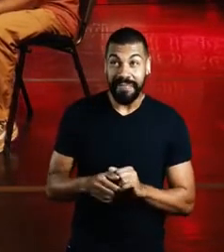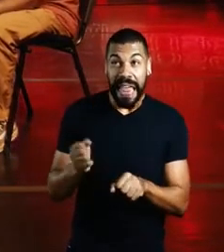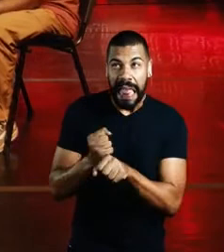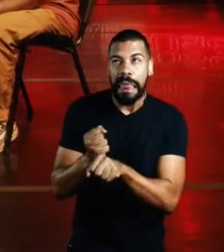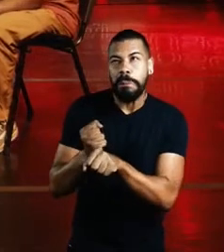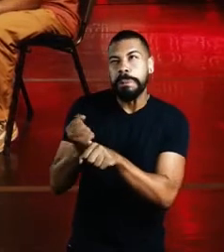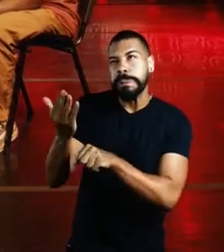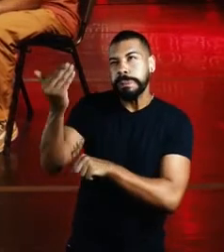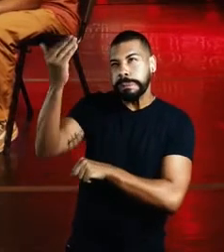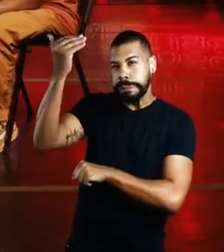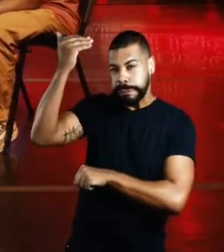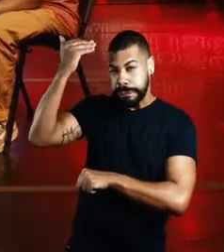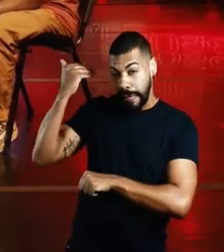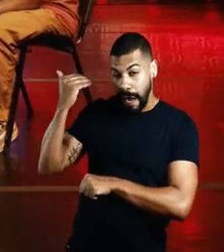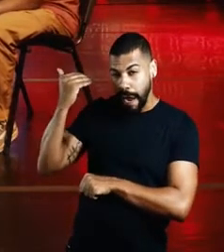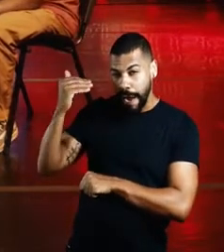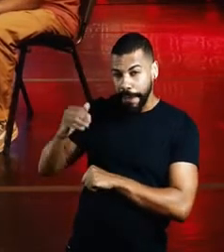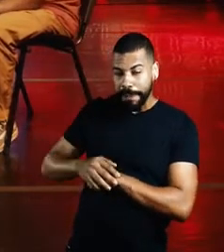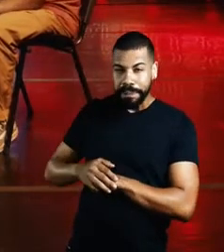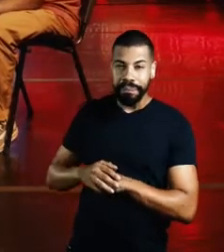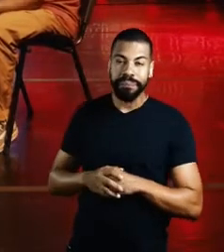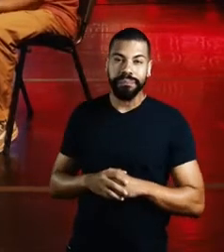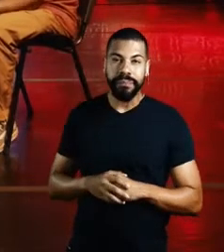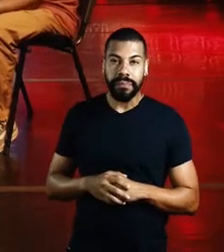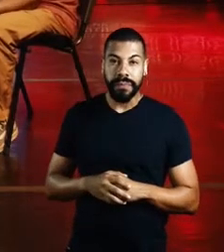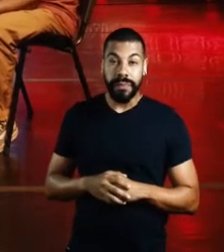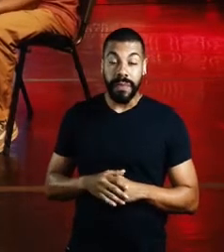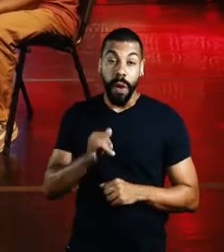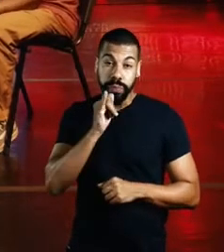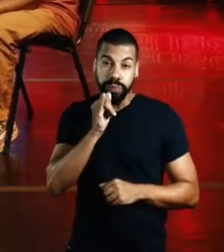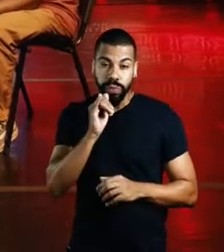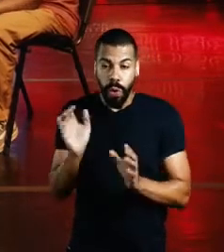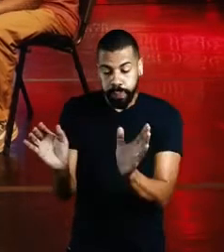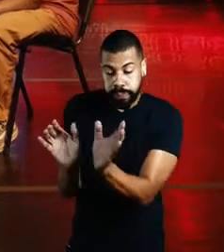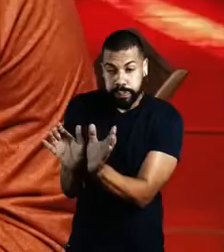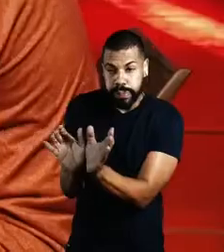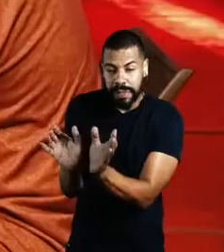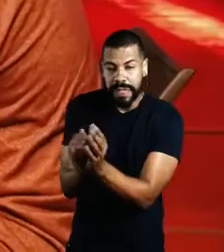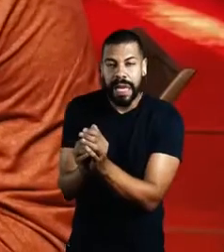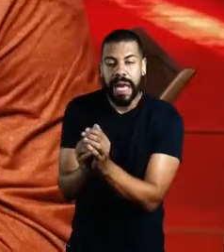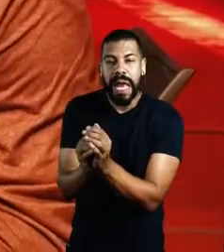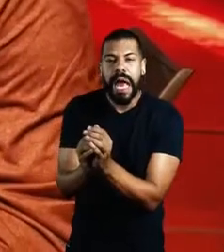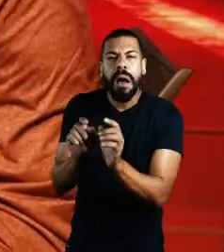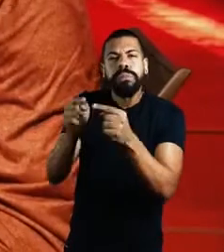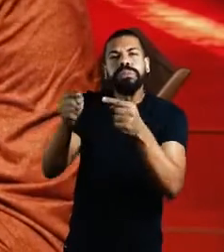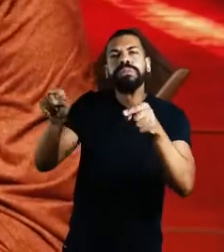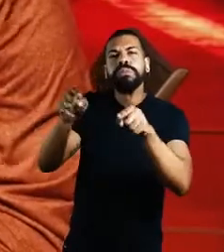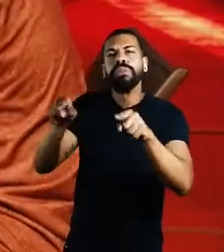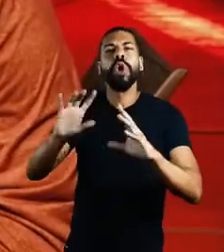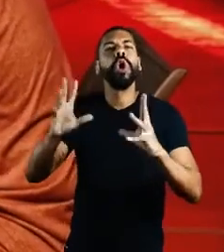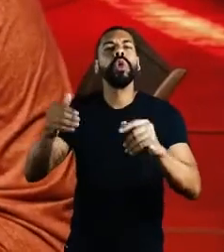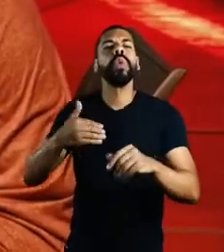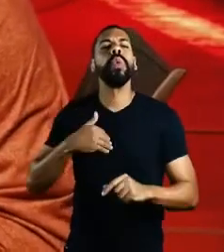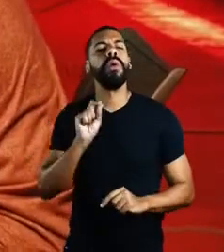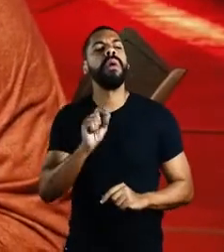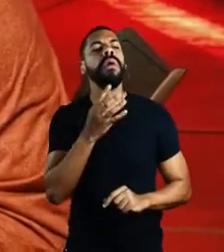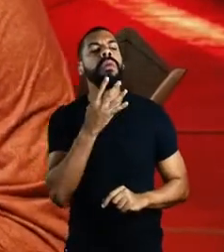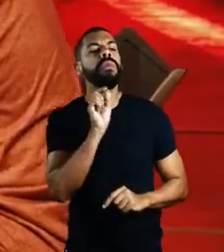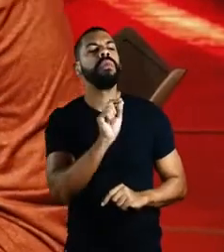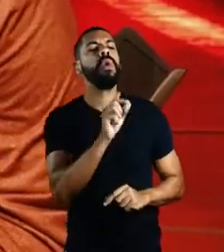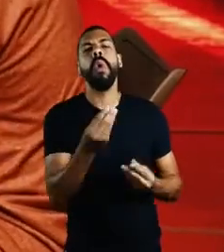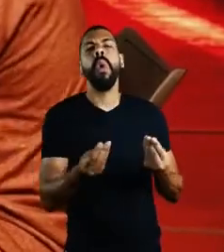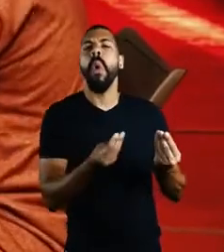do Sugar Hill Gang, do Rap's Delight, que era o melô do Tagarela, todo mundo queria saber como que o cara fazia